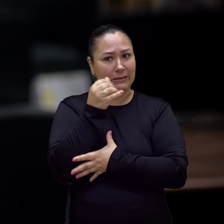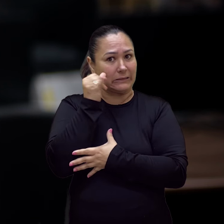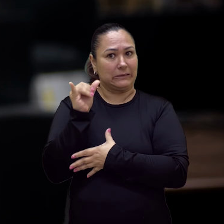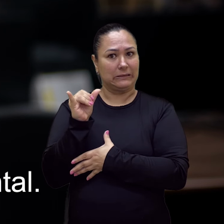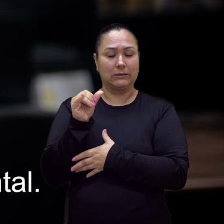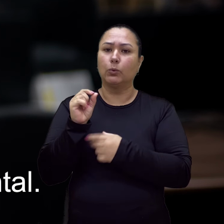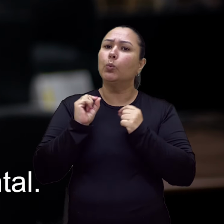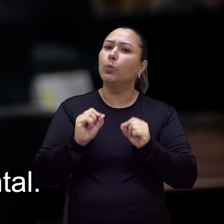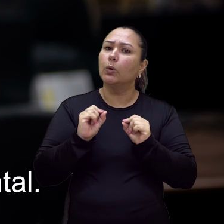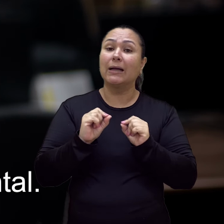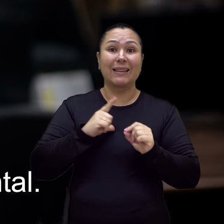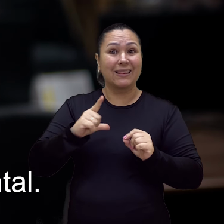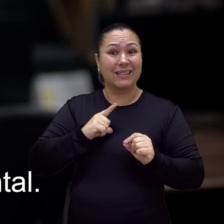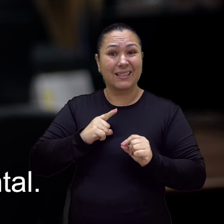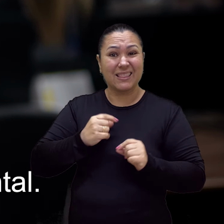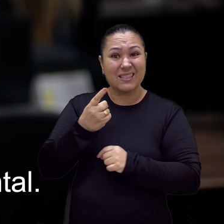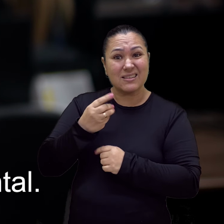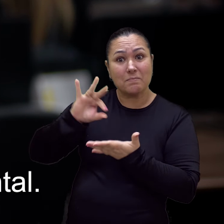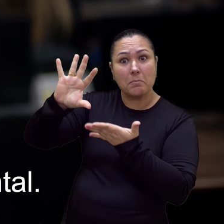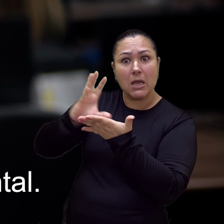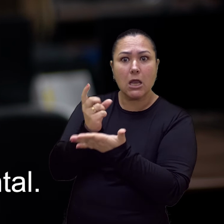estufa. Para isso, investimos